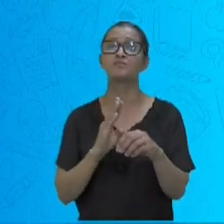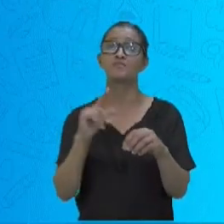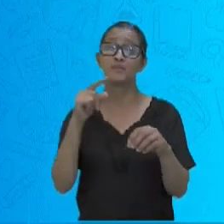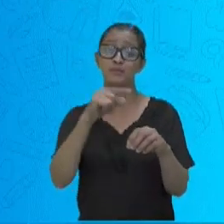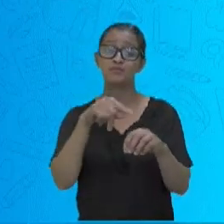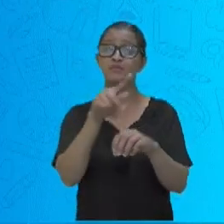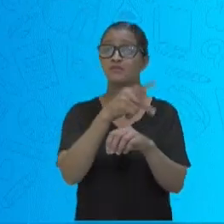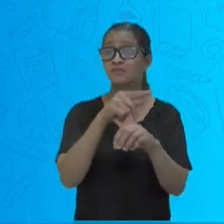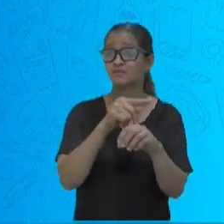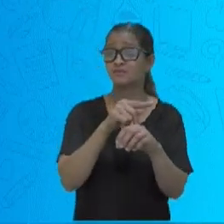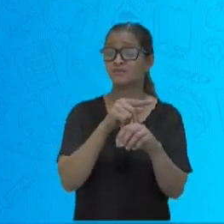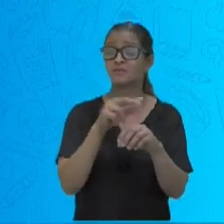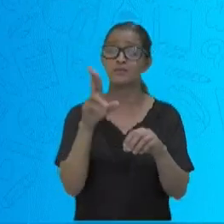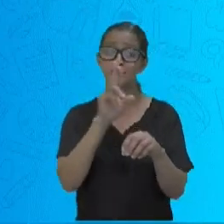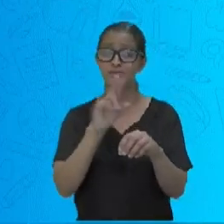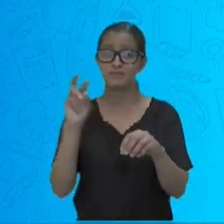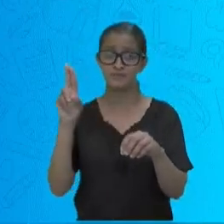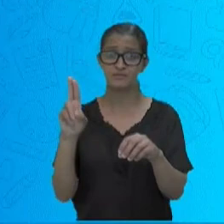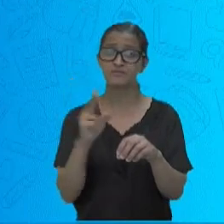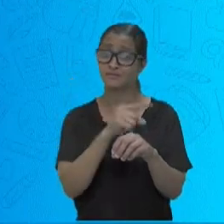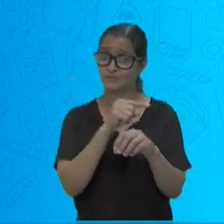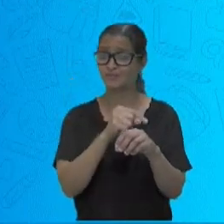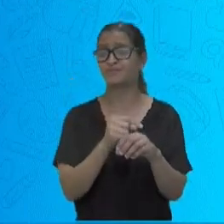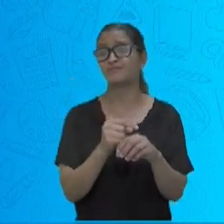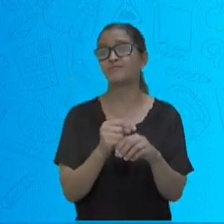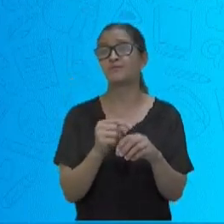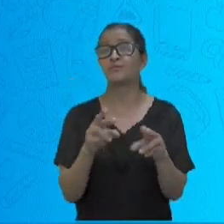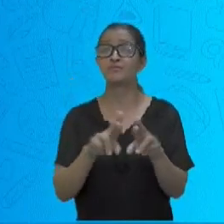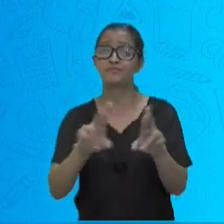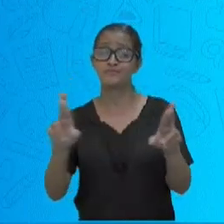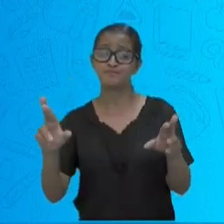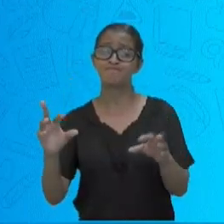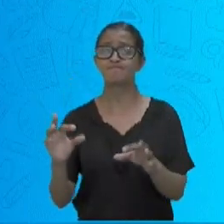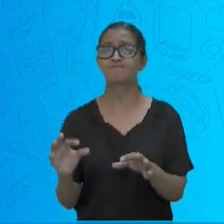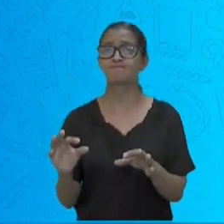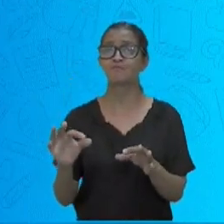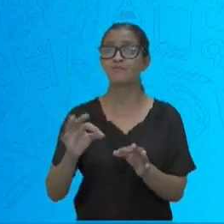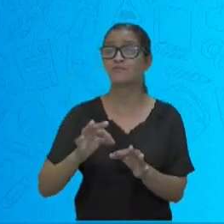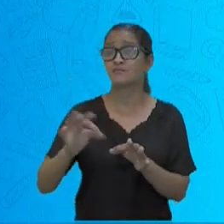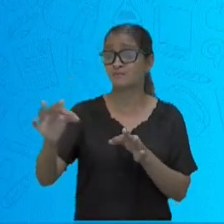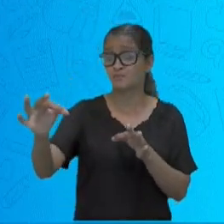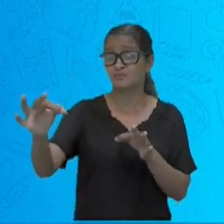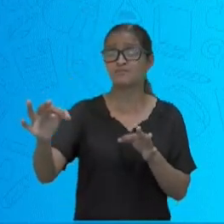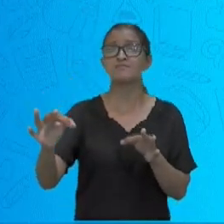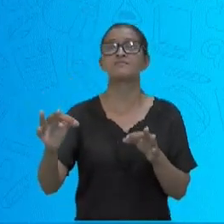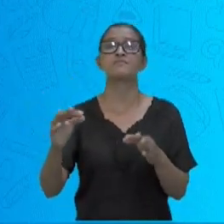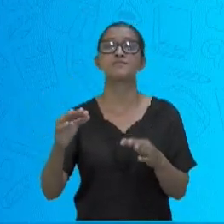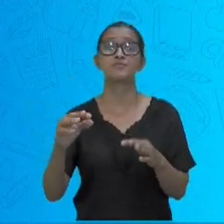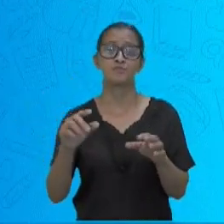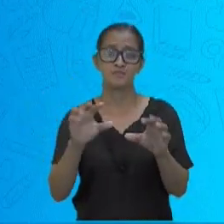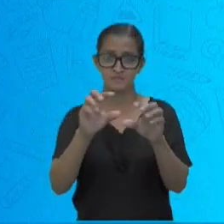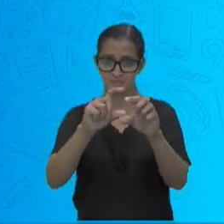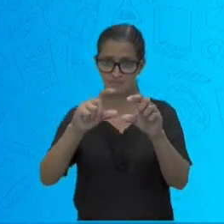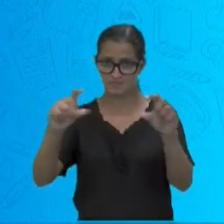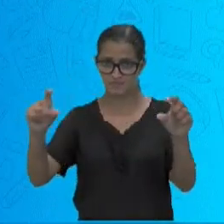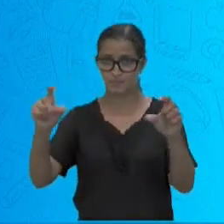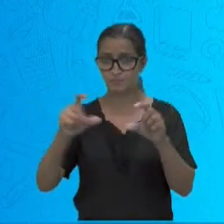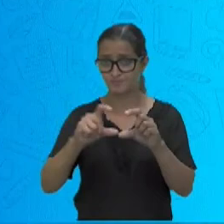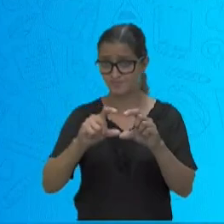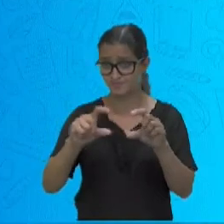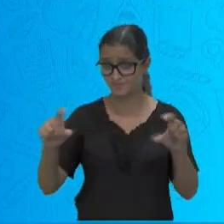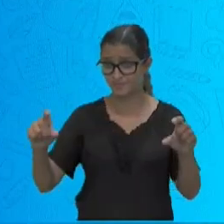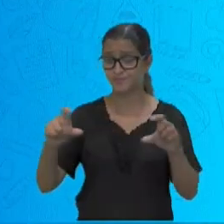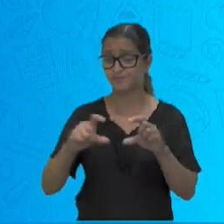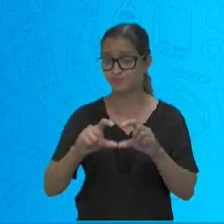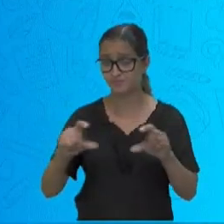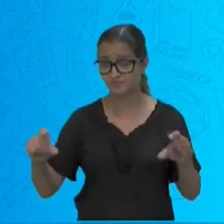grande diferença, ok? O gráfico de barras, a diferença é que ele vai estar deitado. Um gráfico de